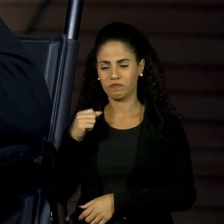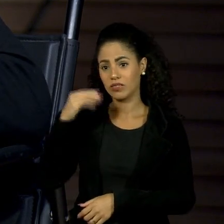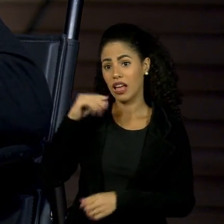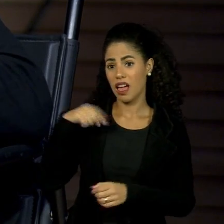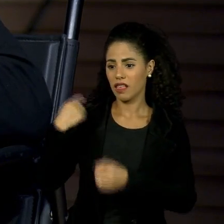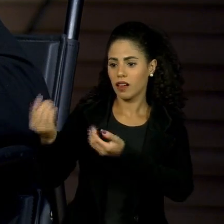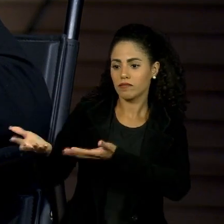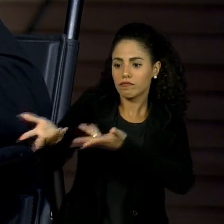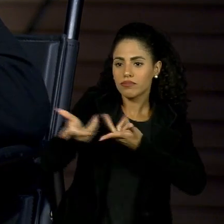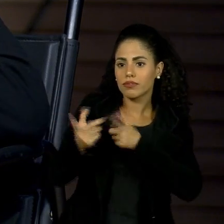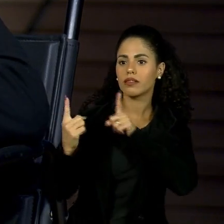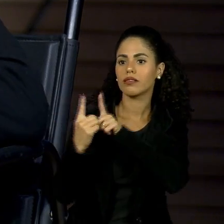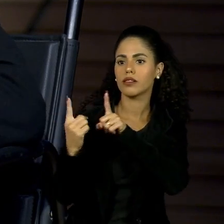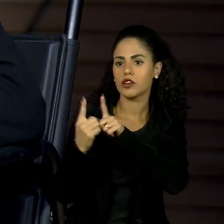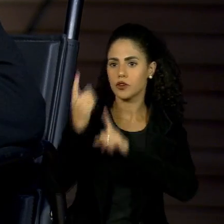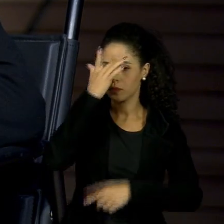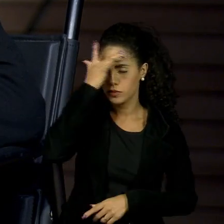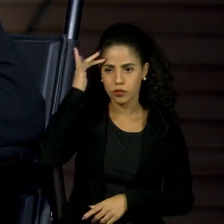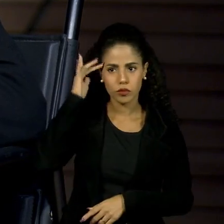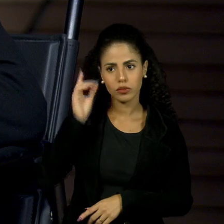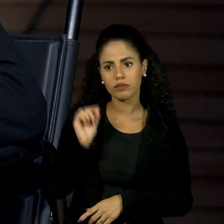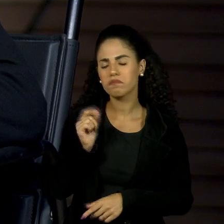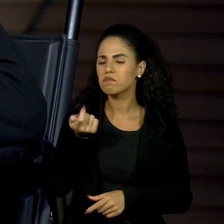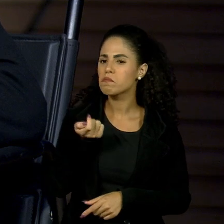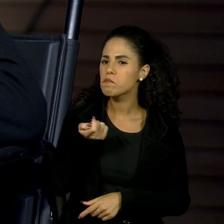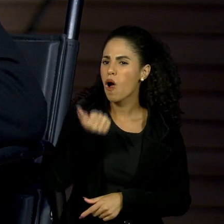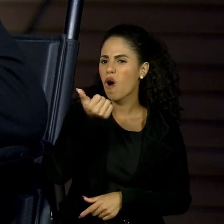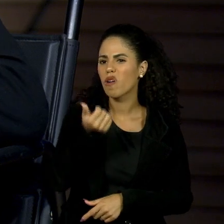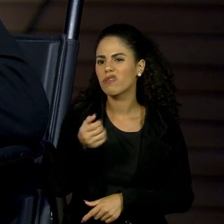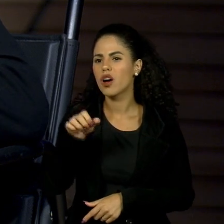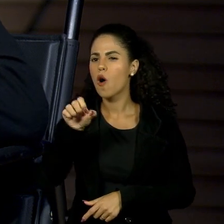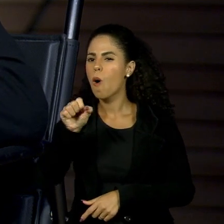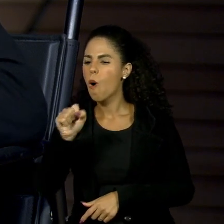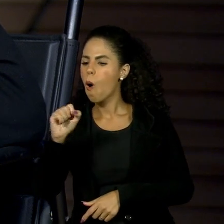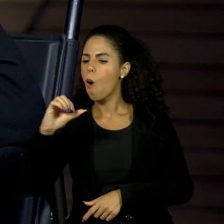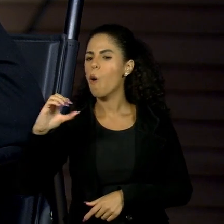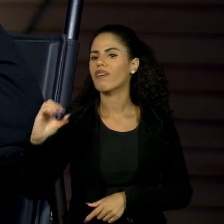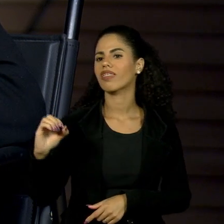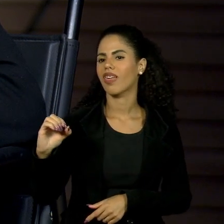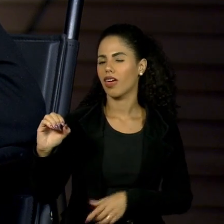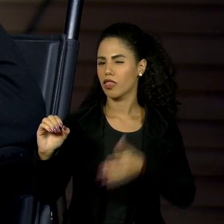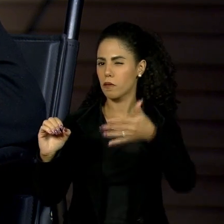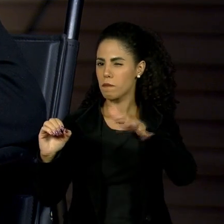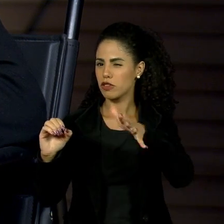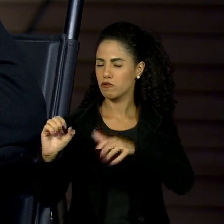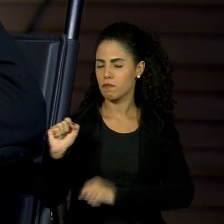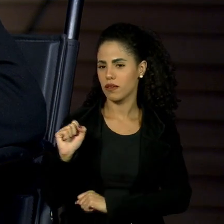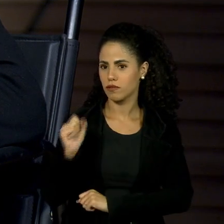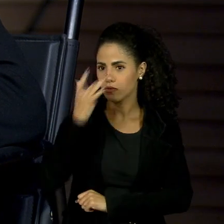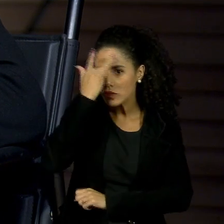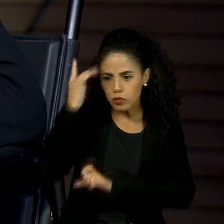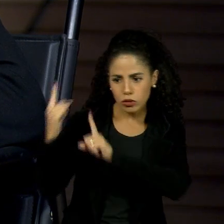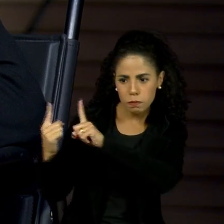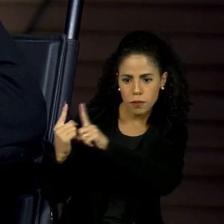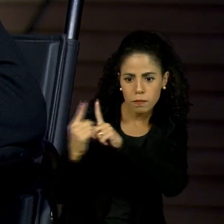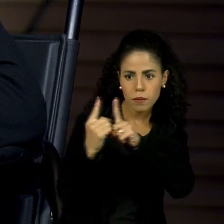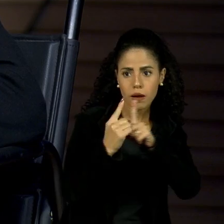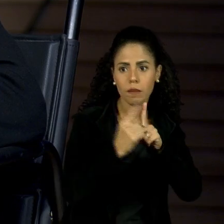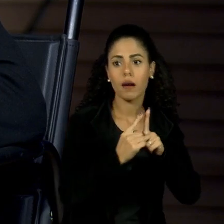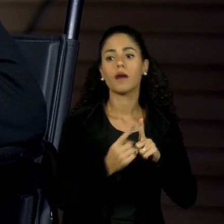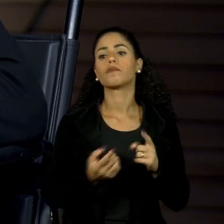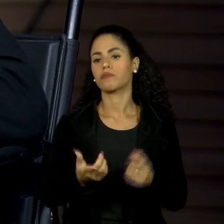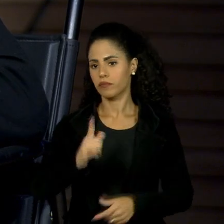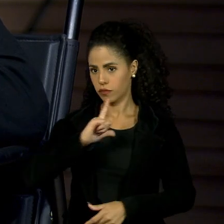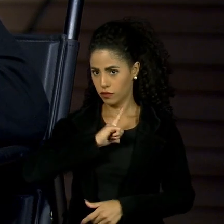recebemos muita demanda. A gente consegue atender algo em torno de 80 casos novos. Temos quase 4 vezes